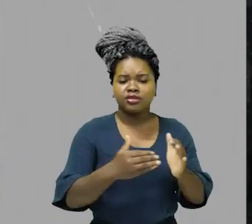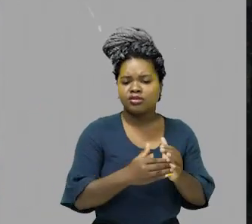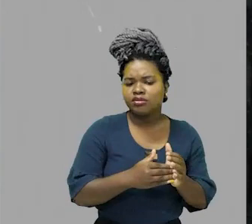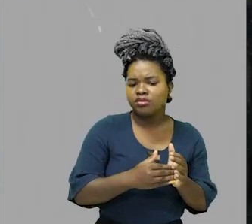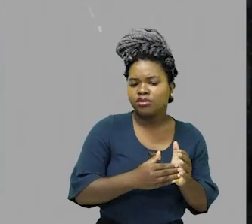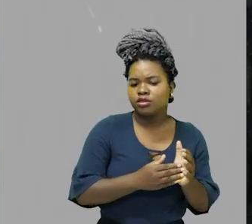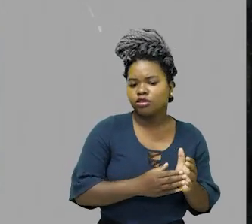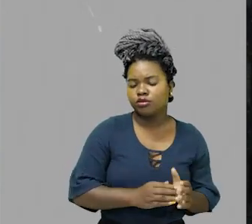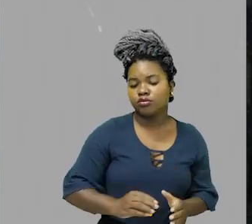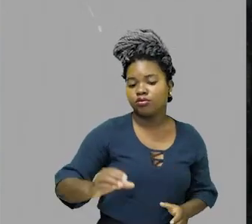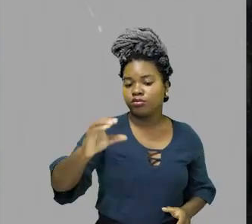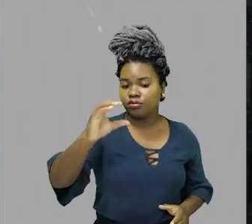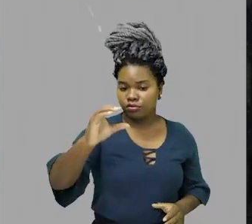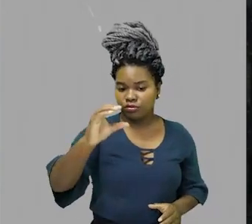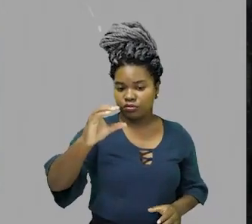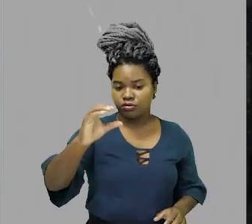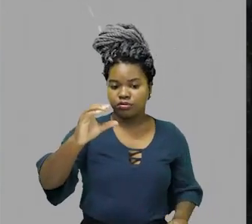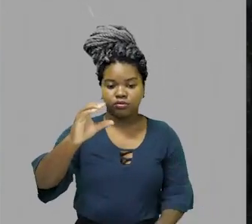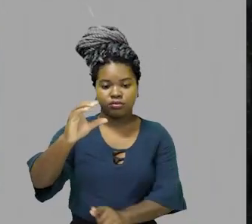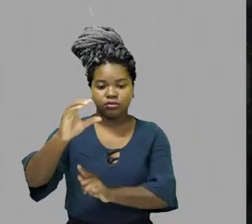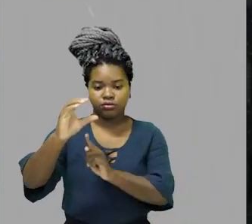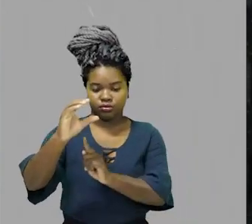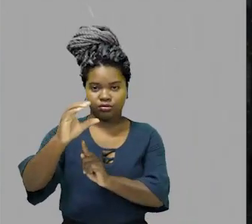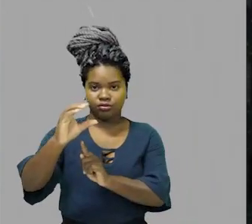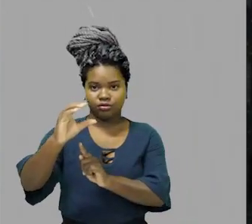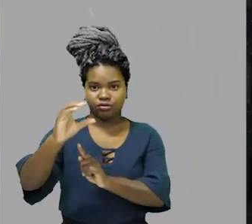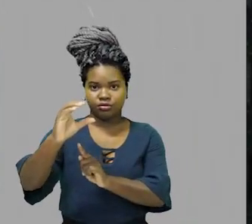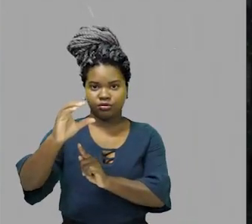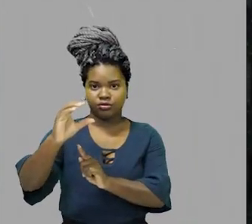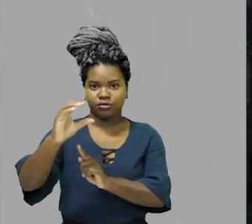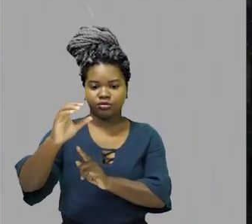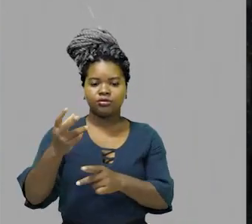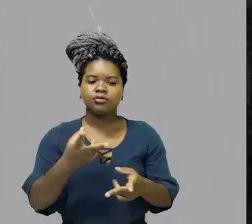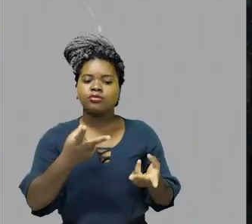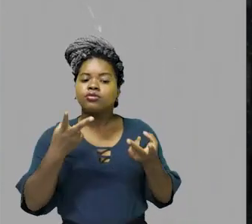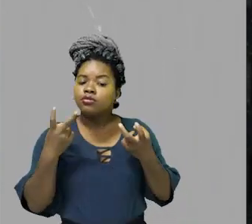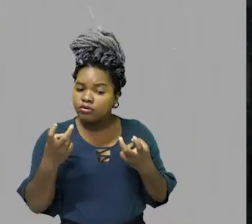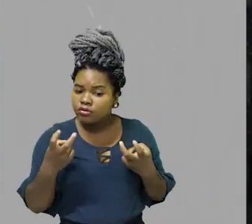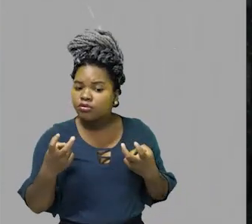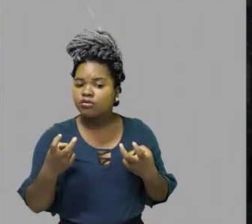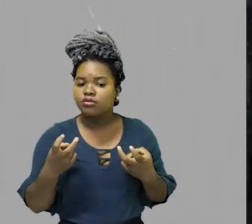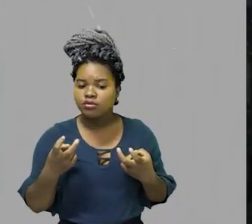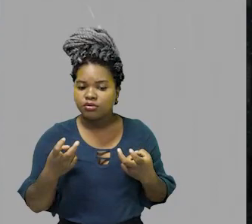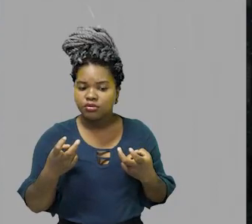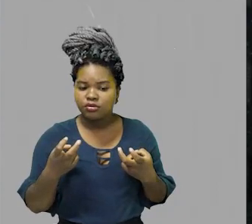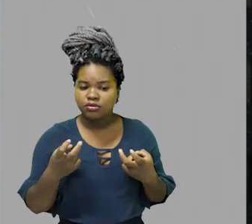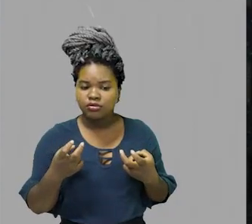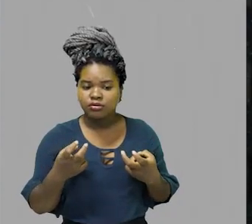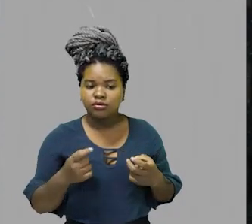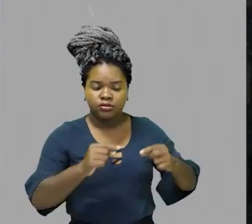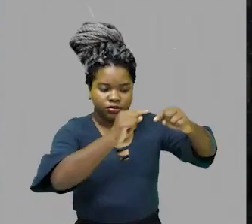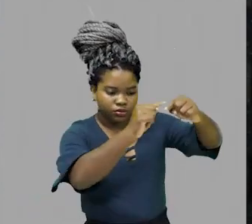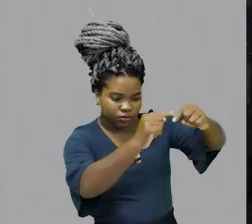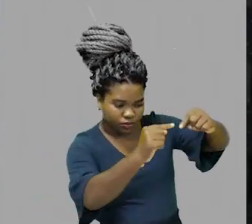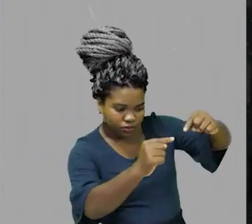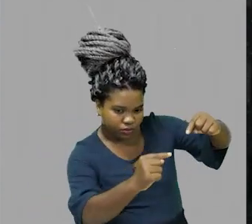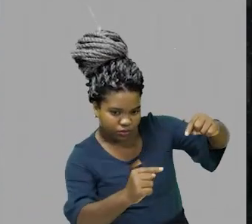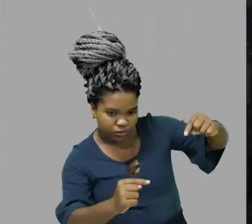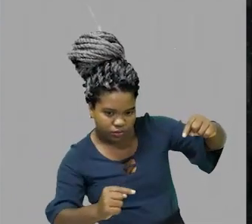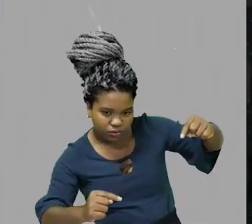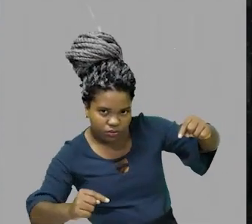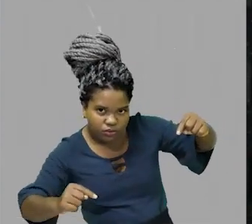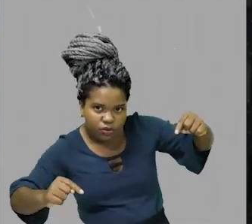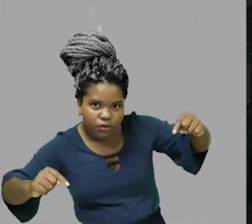eu tenho citosina, adiciona guanina. Então, percebo que a fita de DNA,